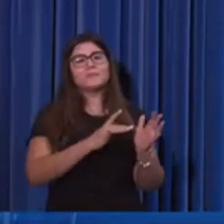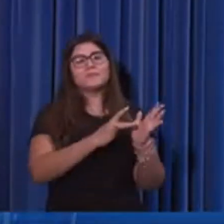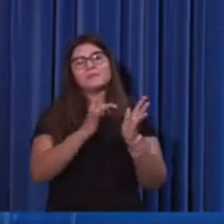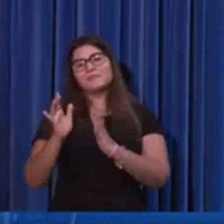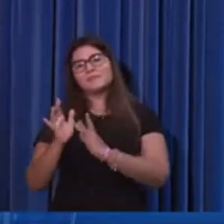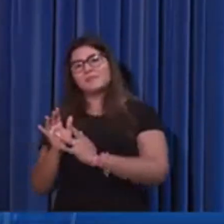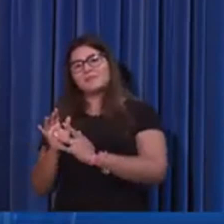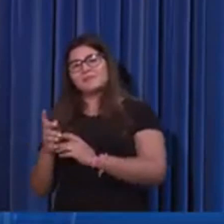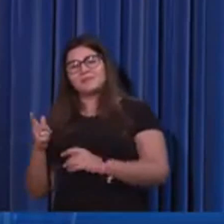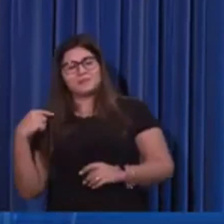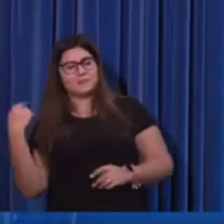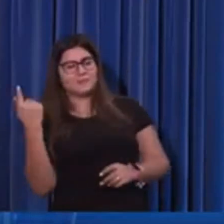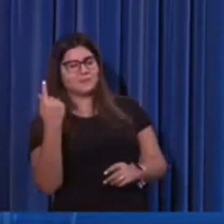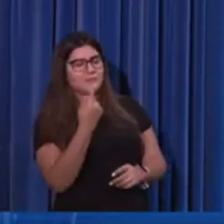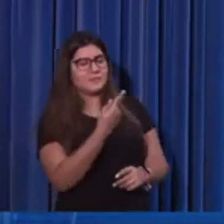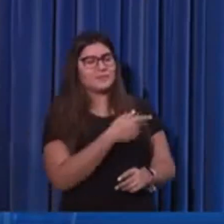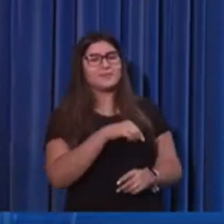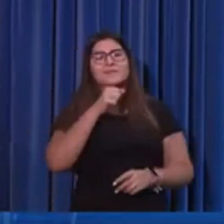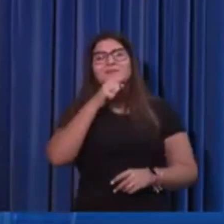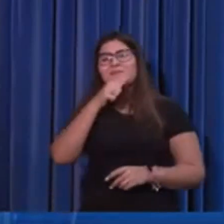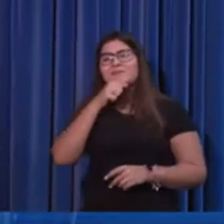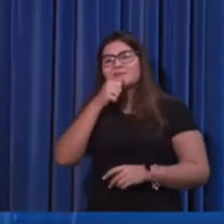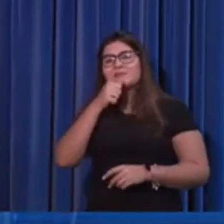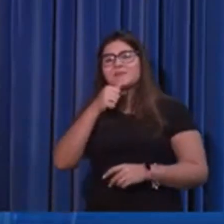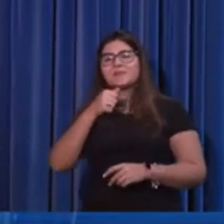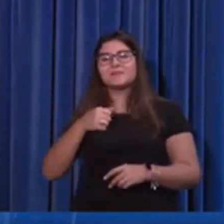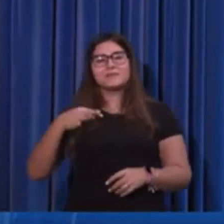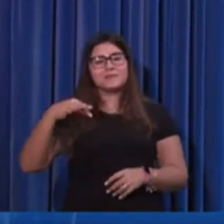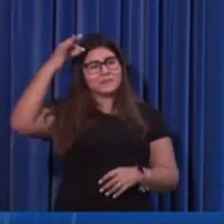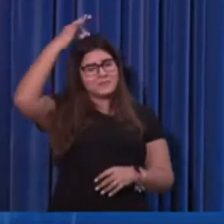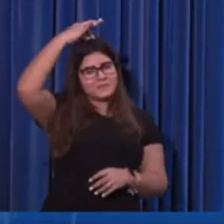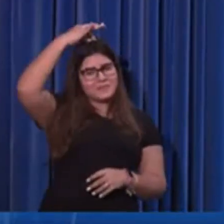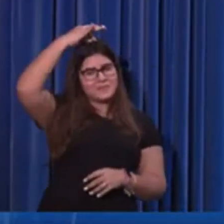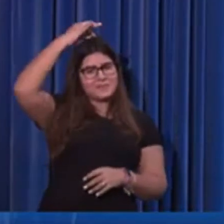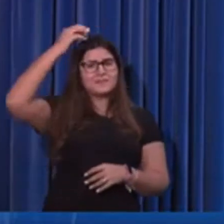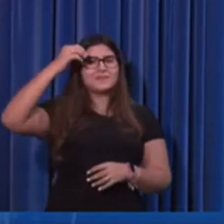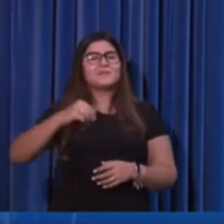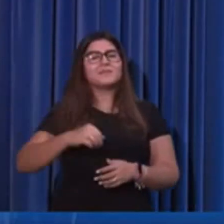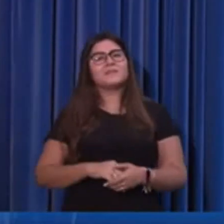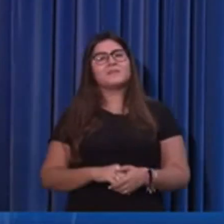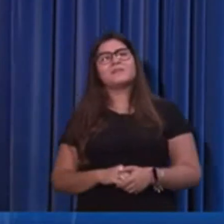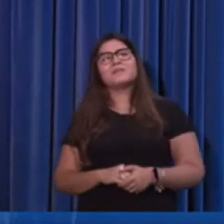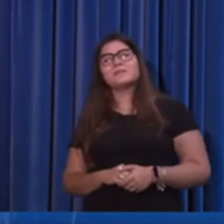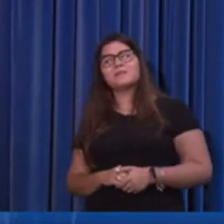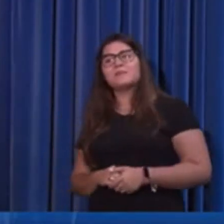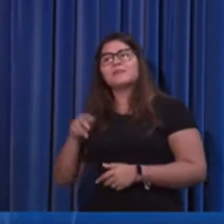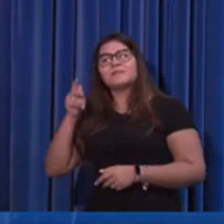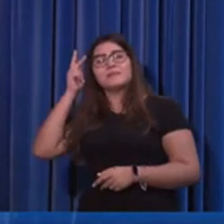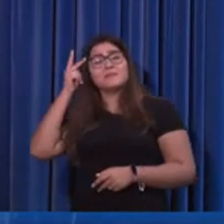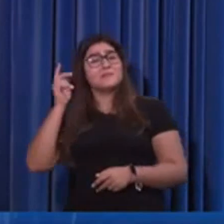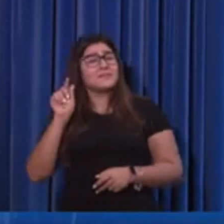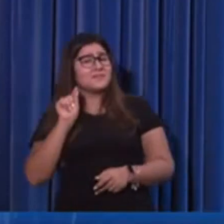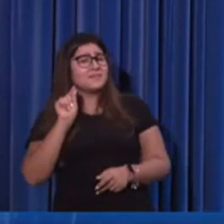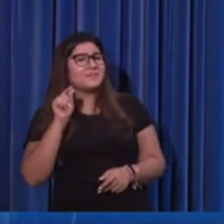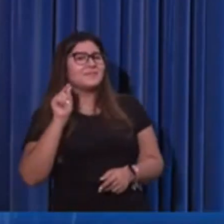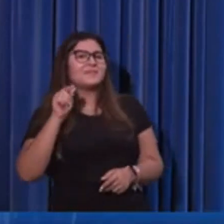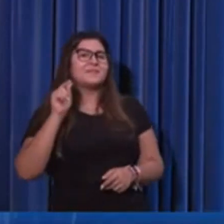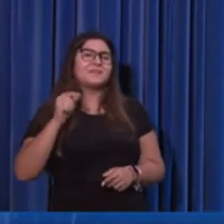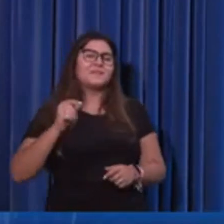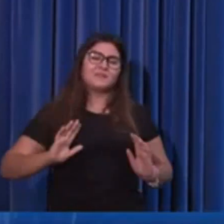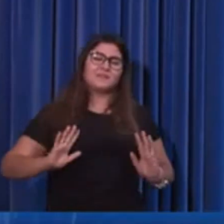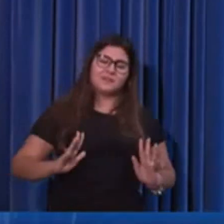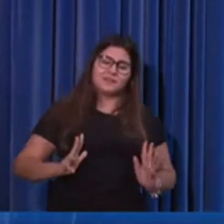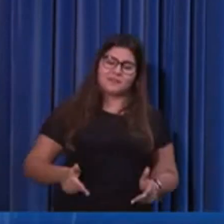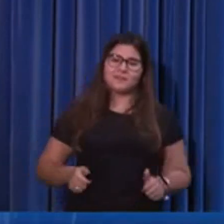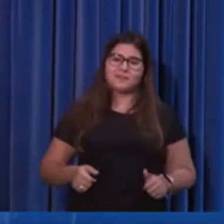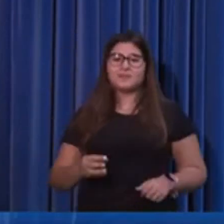em Jesus, o nosso velho homem, para